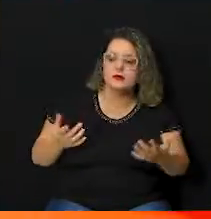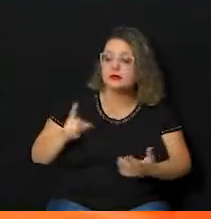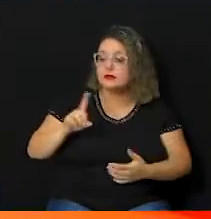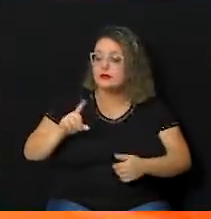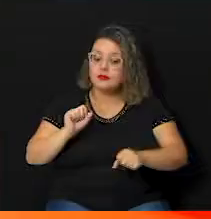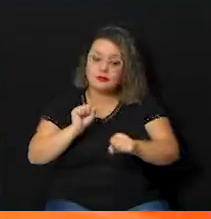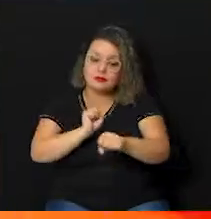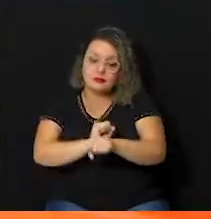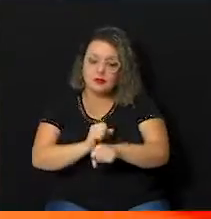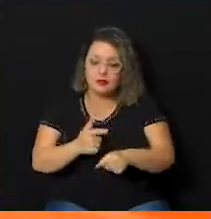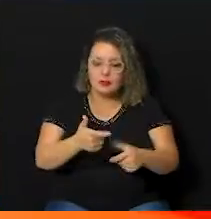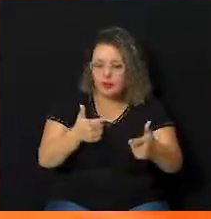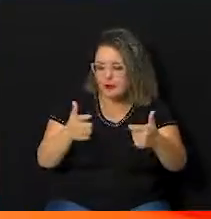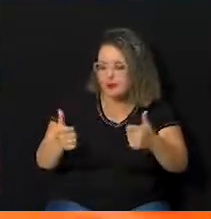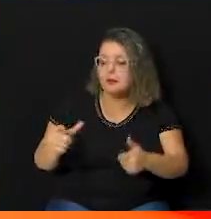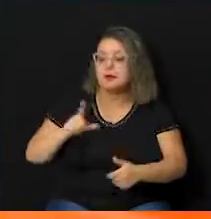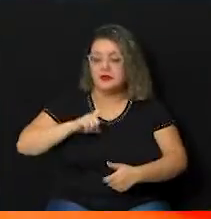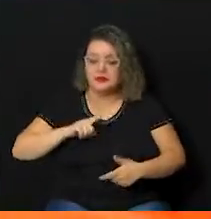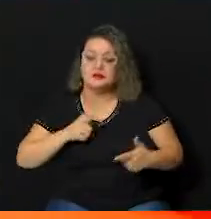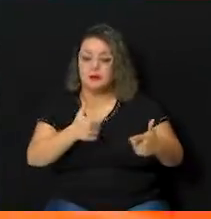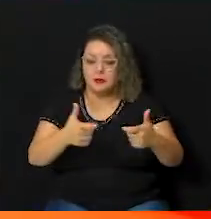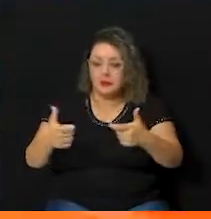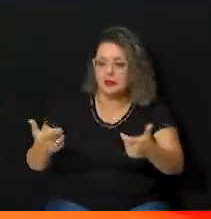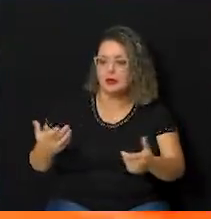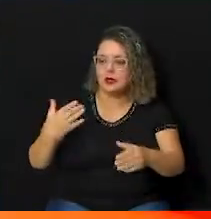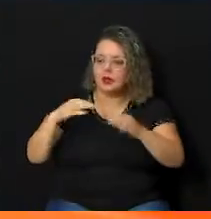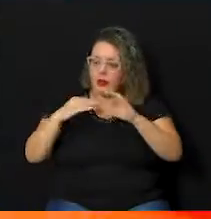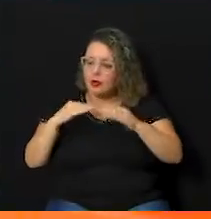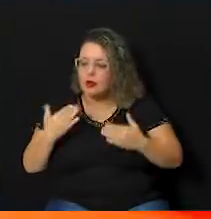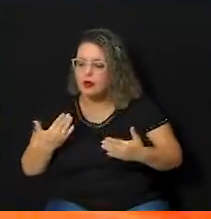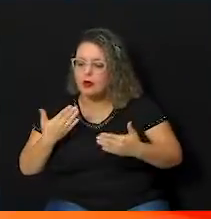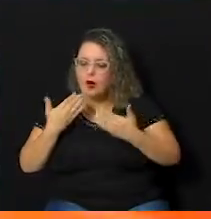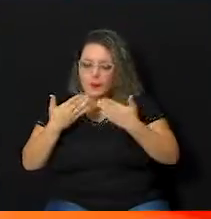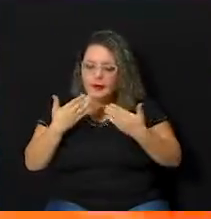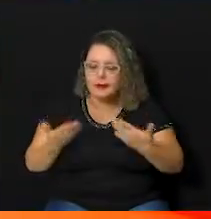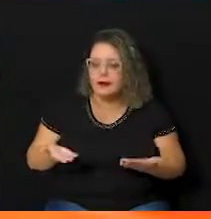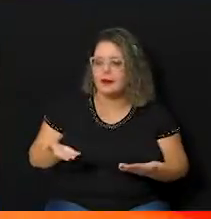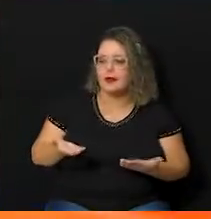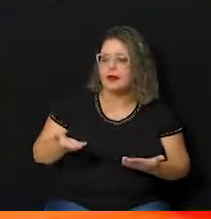Né? Não espere tiros, esse tipo de comentários e coisas,